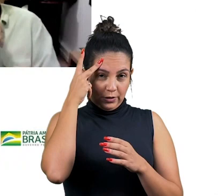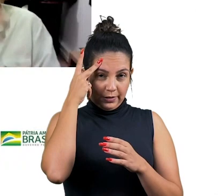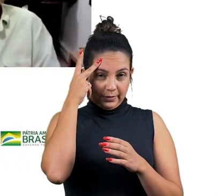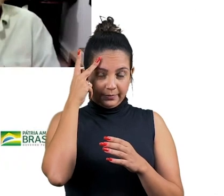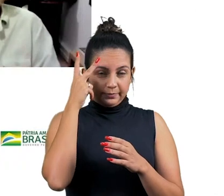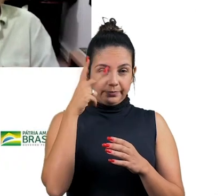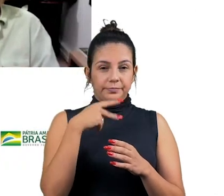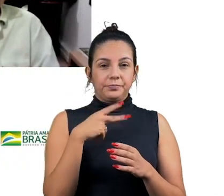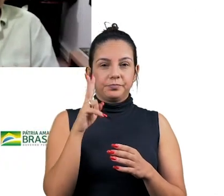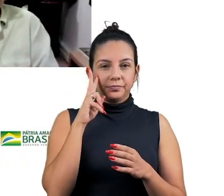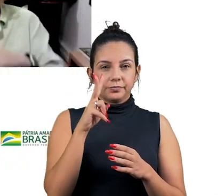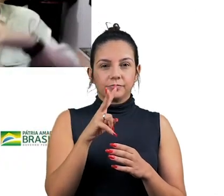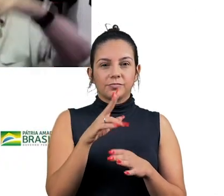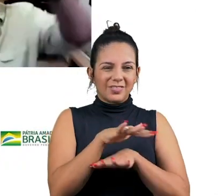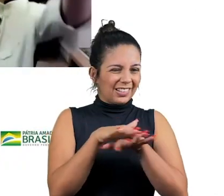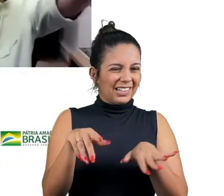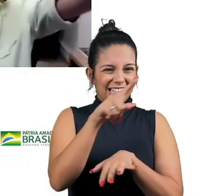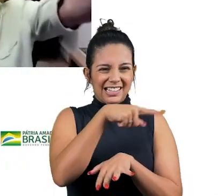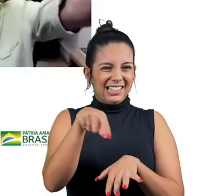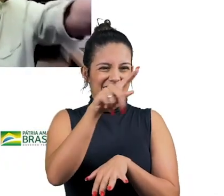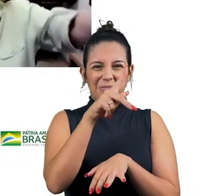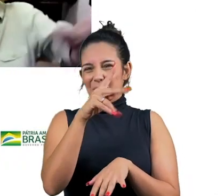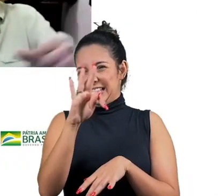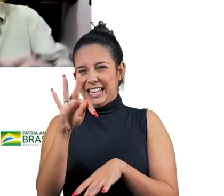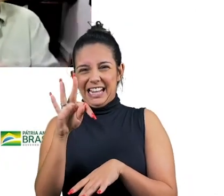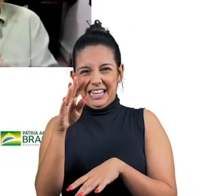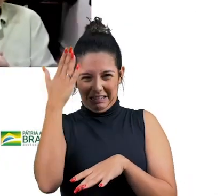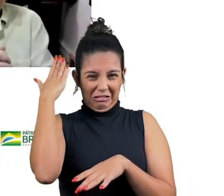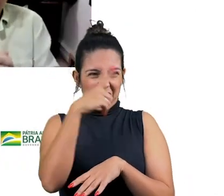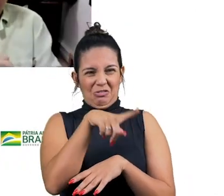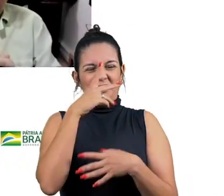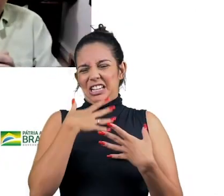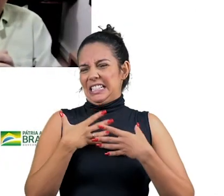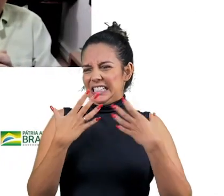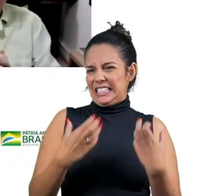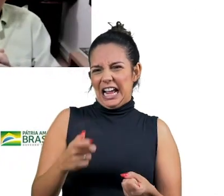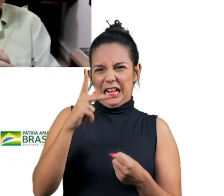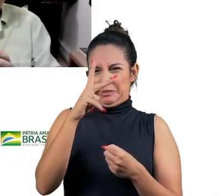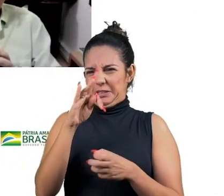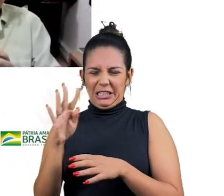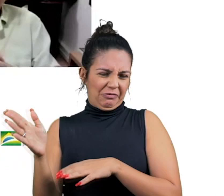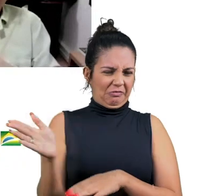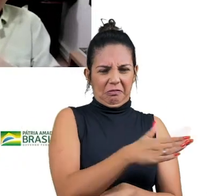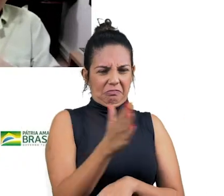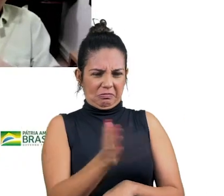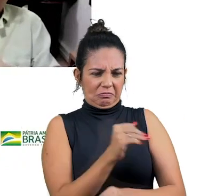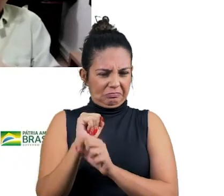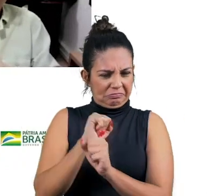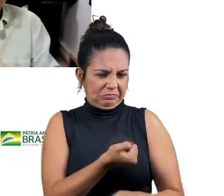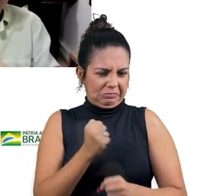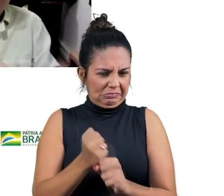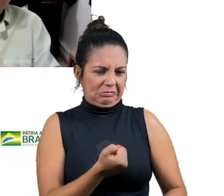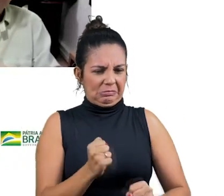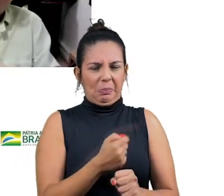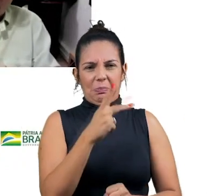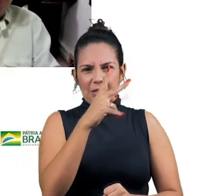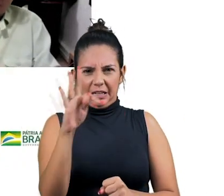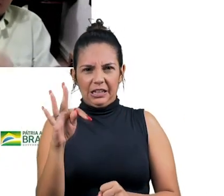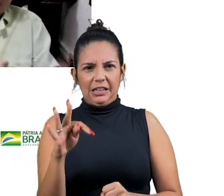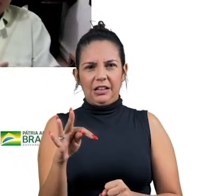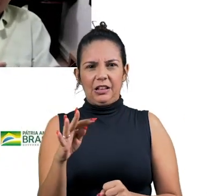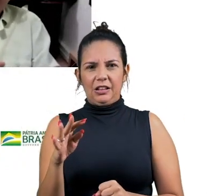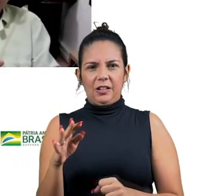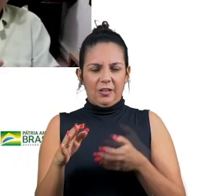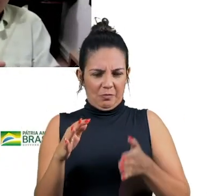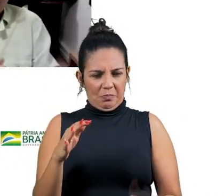olha, vamos acabar com essa petralhada toda, vamos varrer esse pessoal, aí diz o Trump, vamos botar um